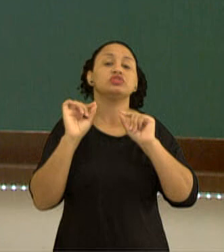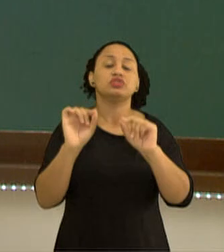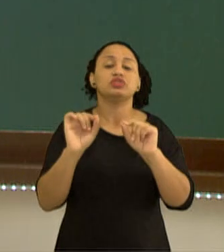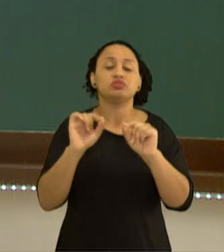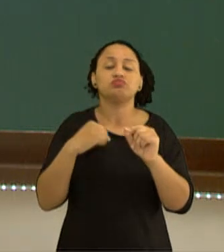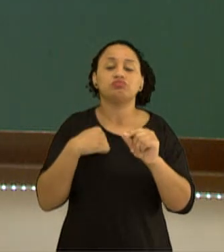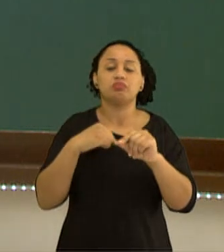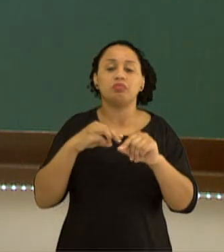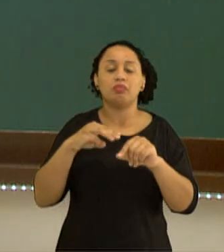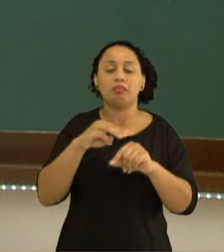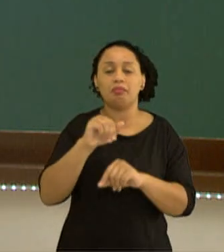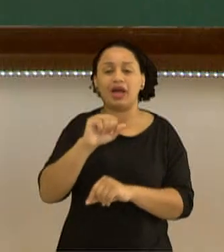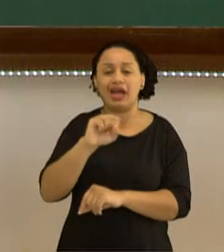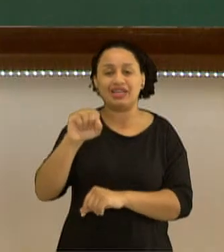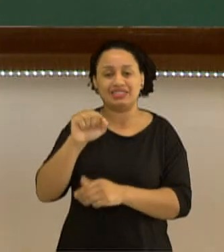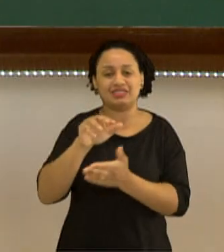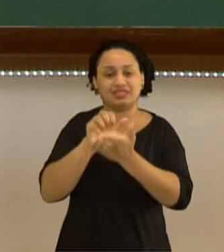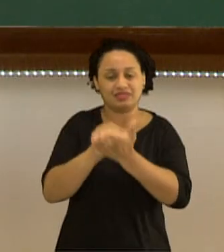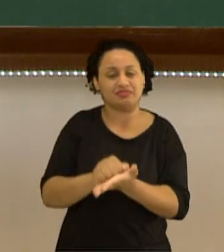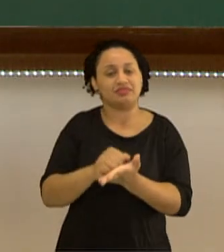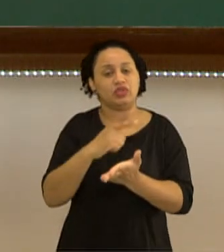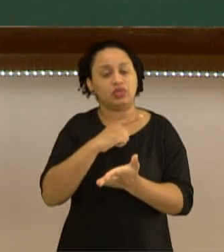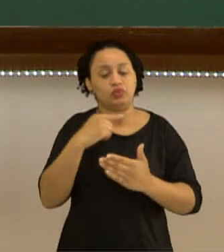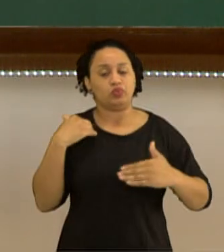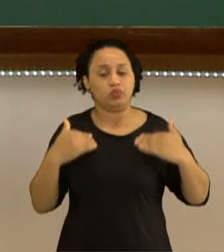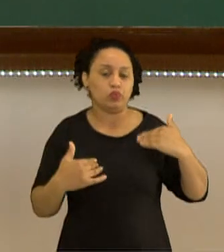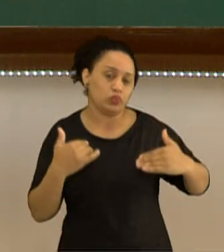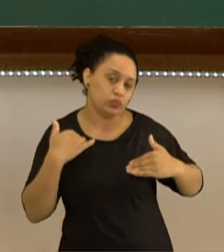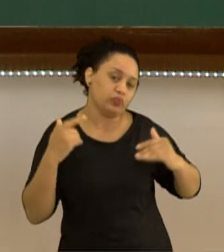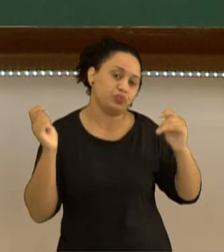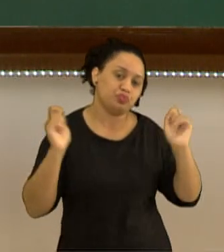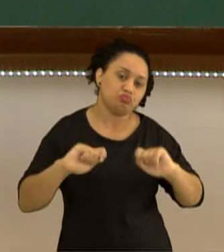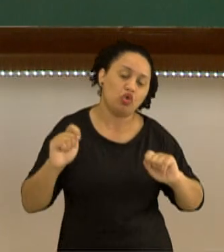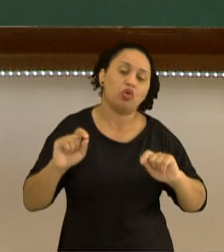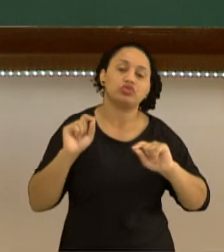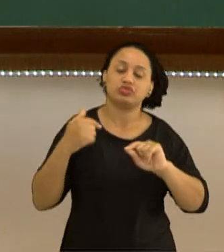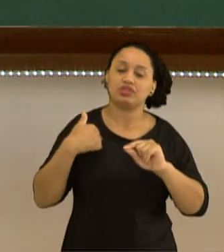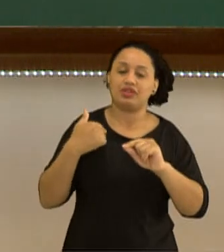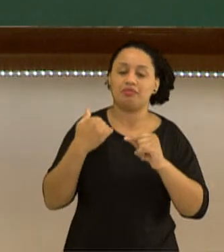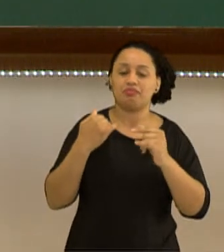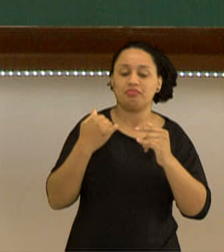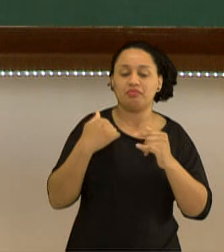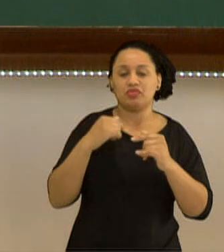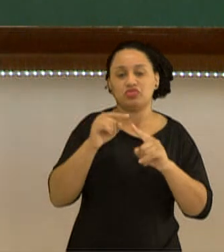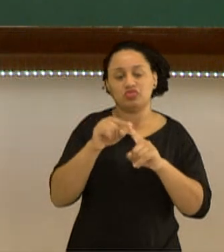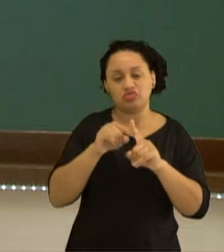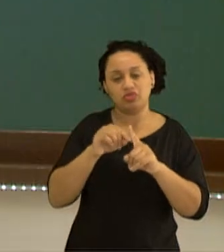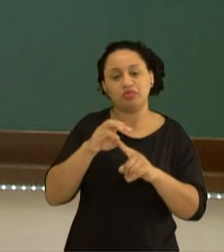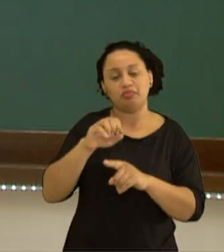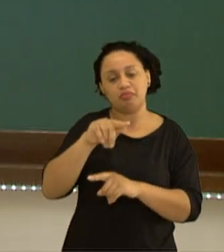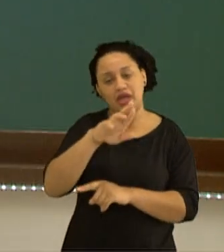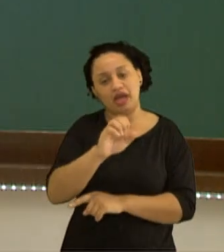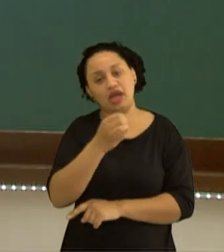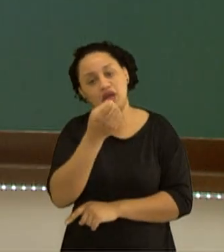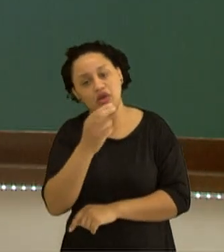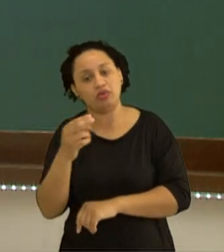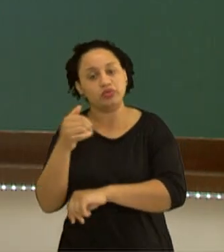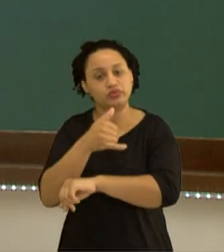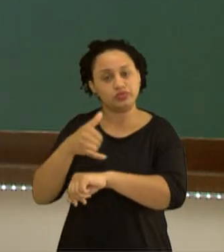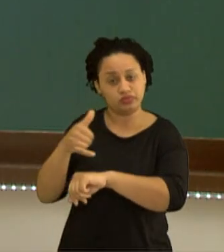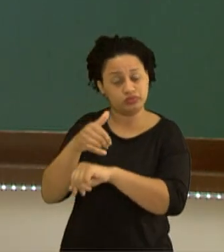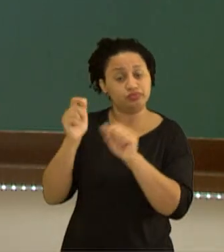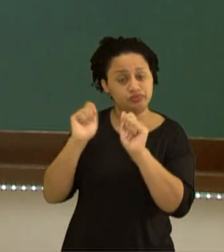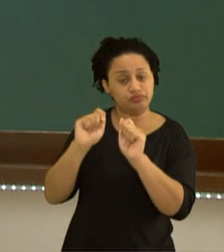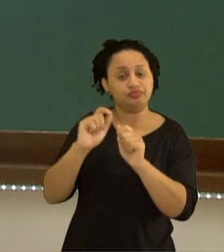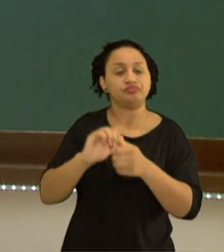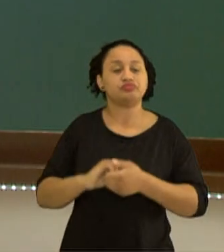de massa que temos no nosso corpo, seja ela uma massa magra ou gordura. Então essa